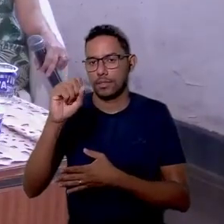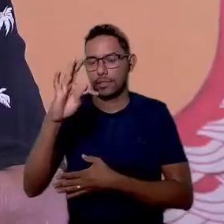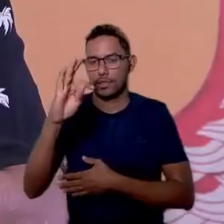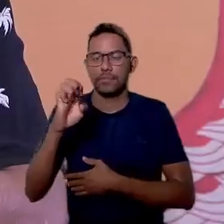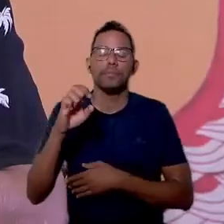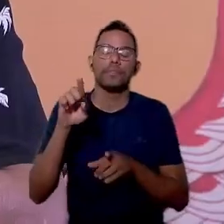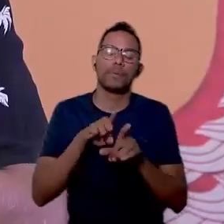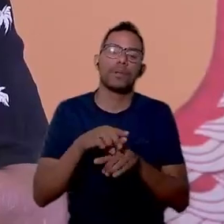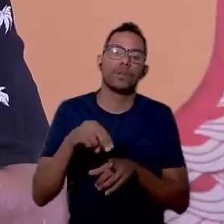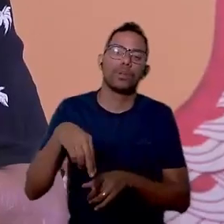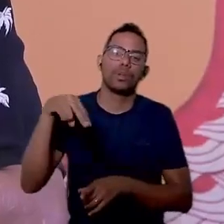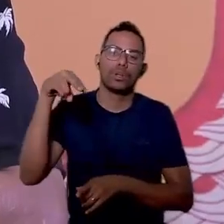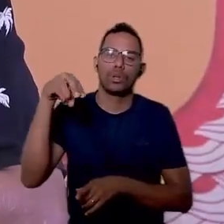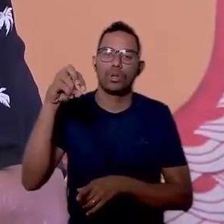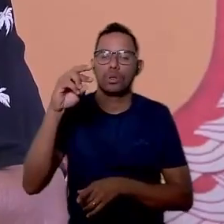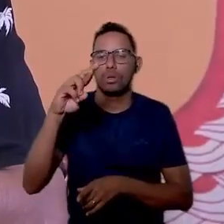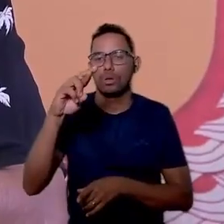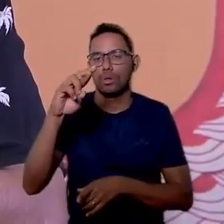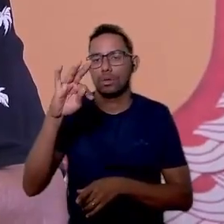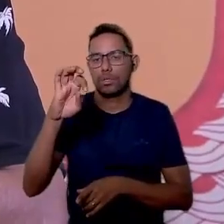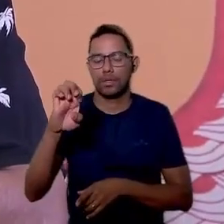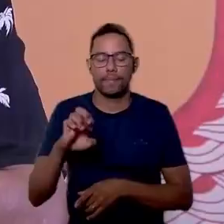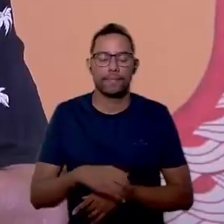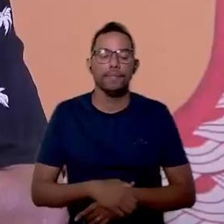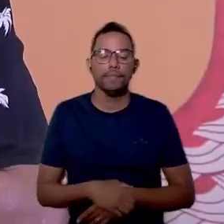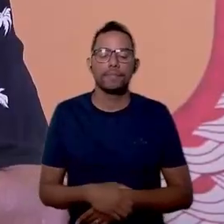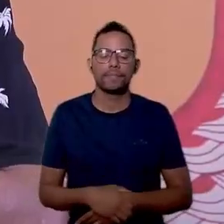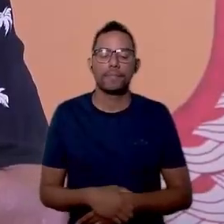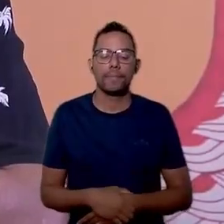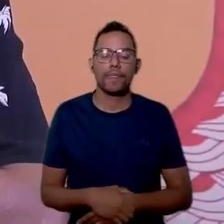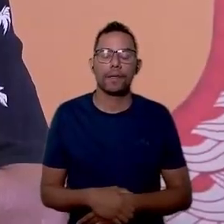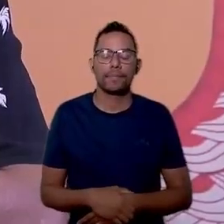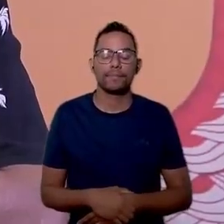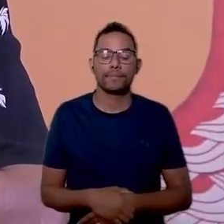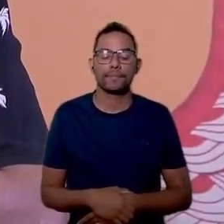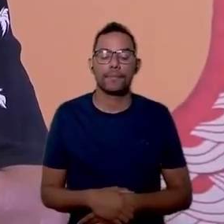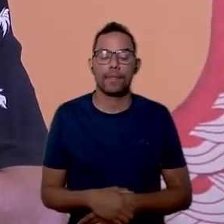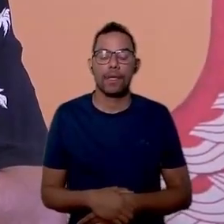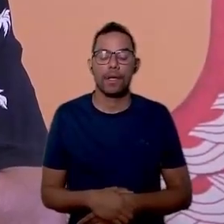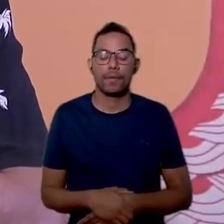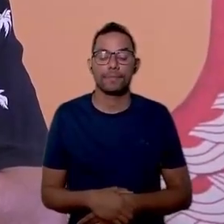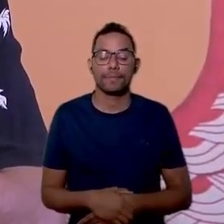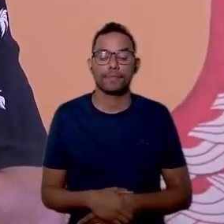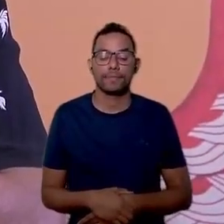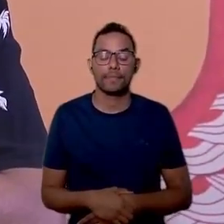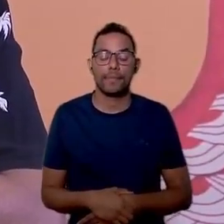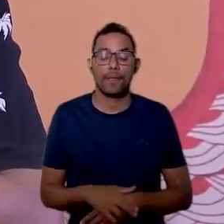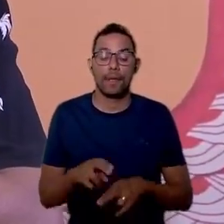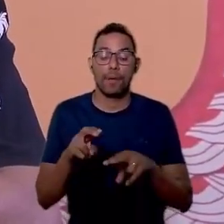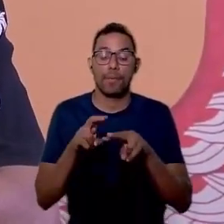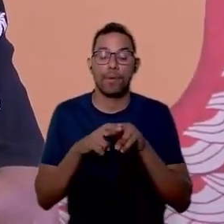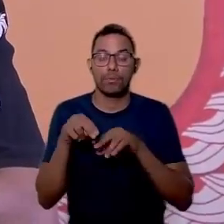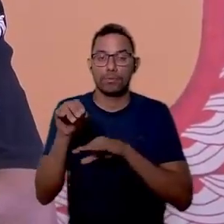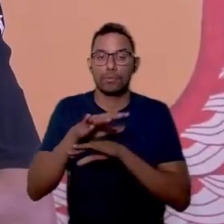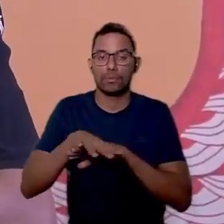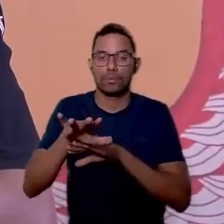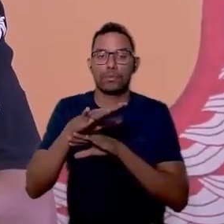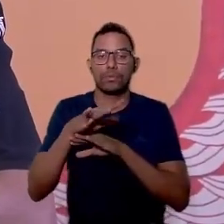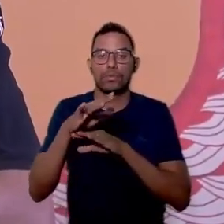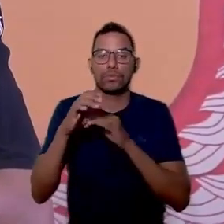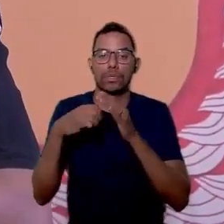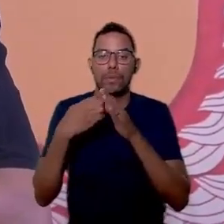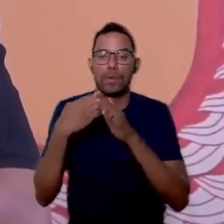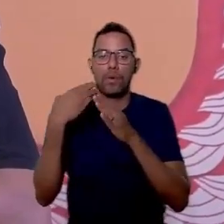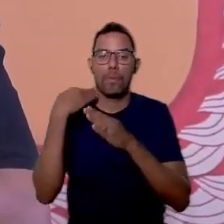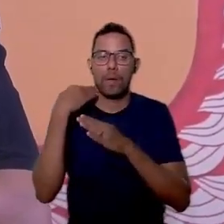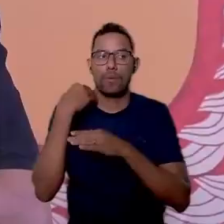gente incluiu esses dois territórios, Norte de Minas e Norte do Espírito Santo, por conta da atuação do território de atuação do